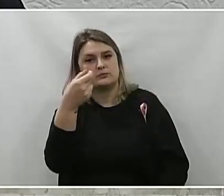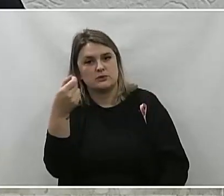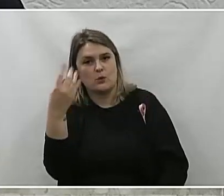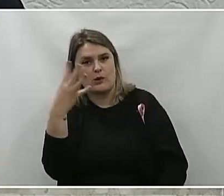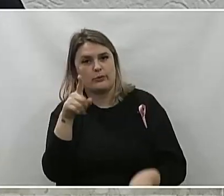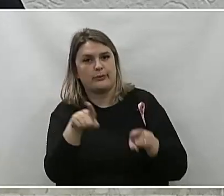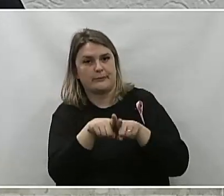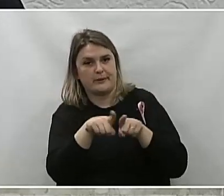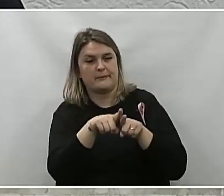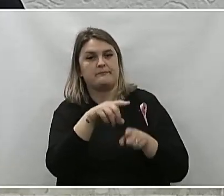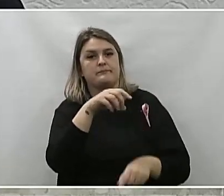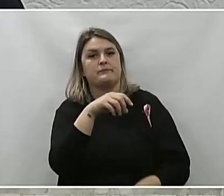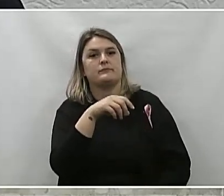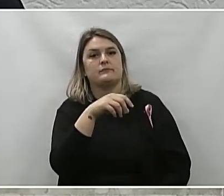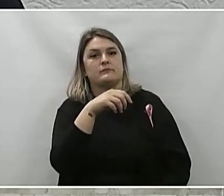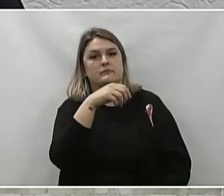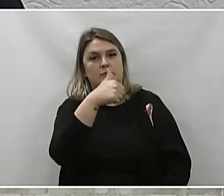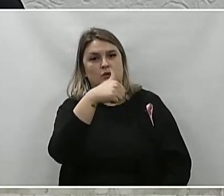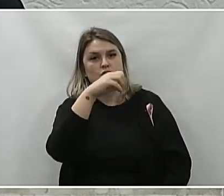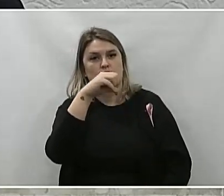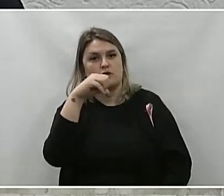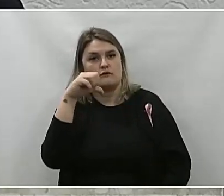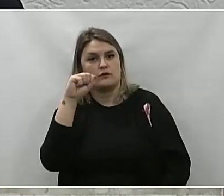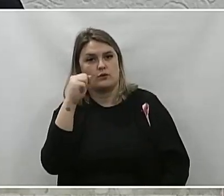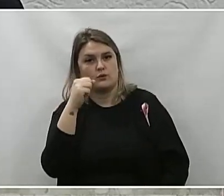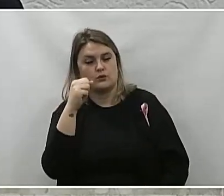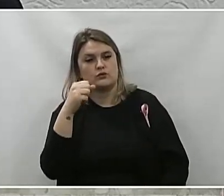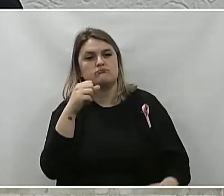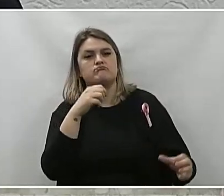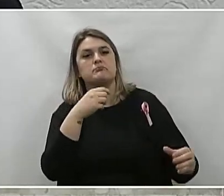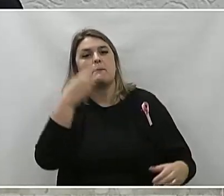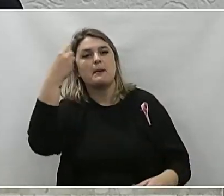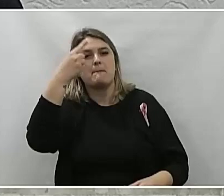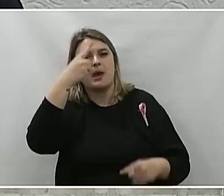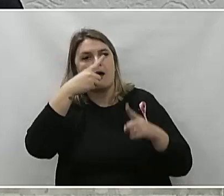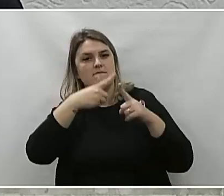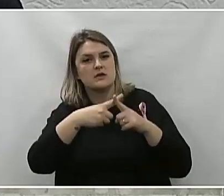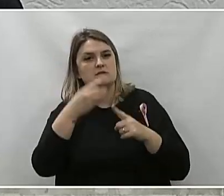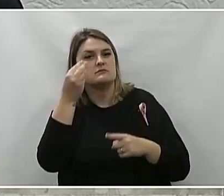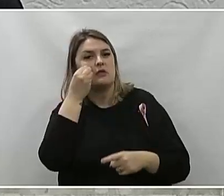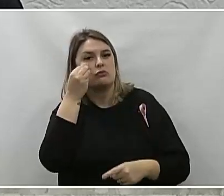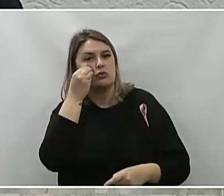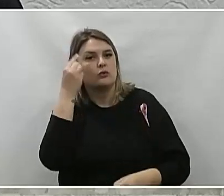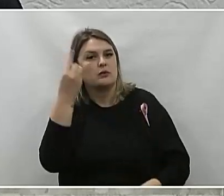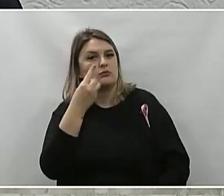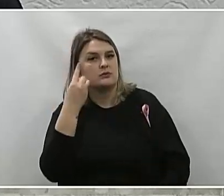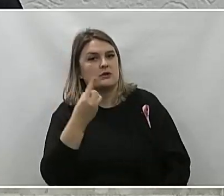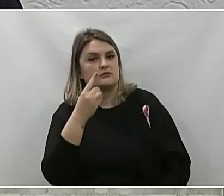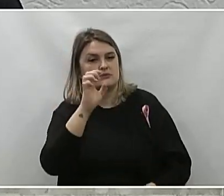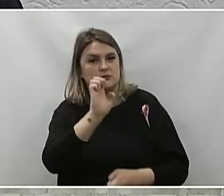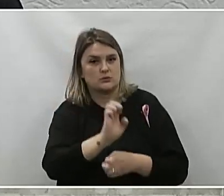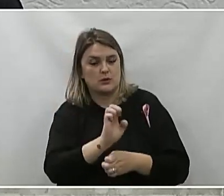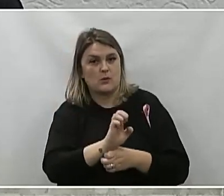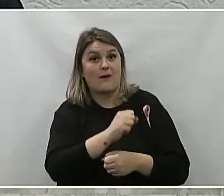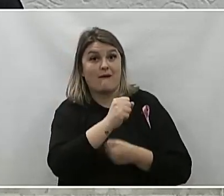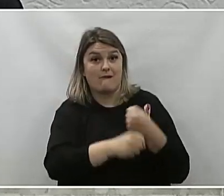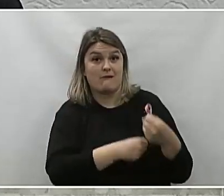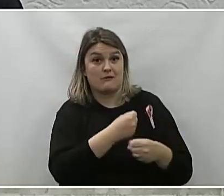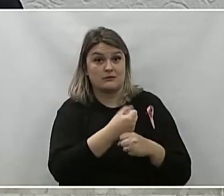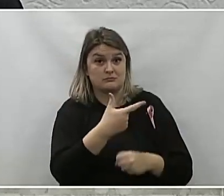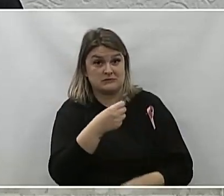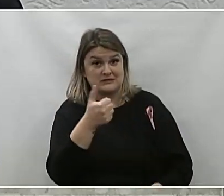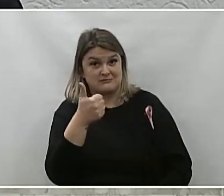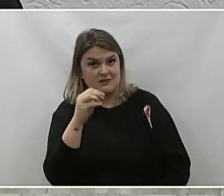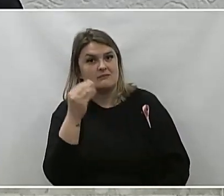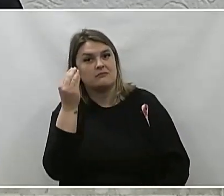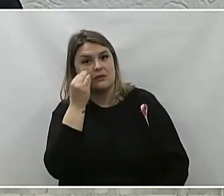em 1998 concorreu pela primeira vez ao cargo de deputado estadual em 2010